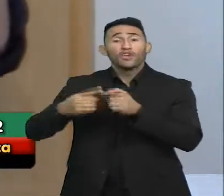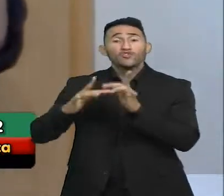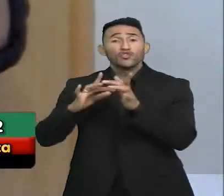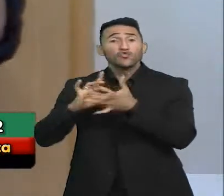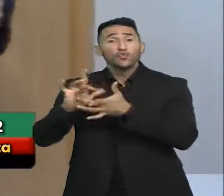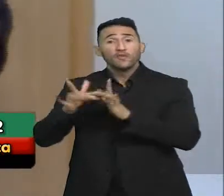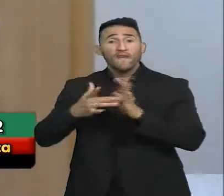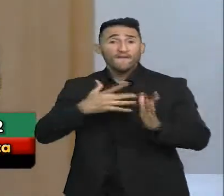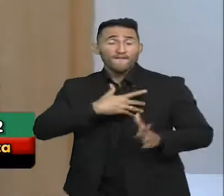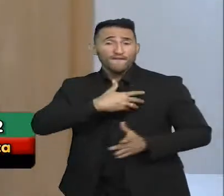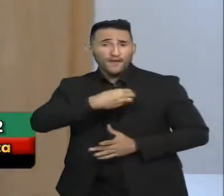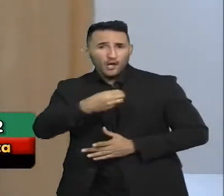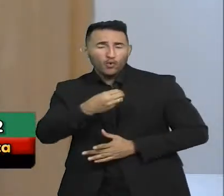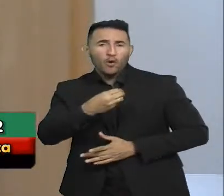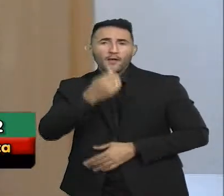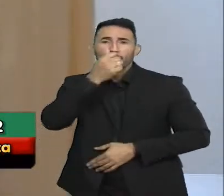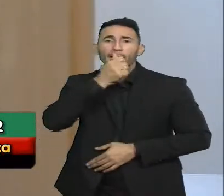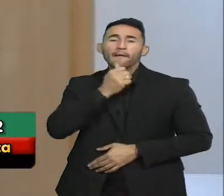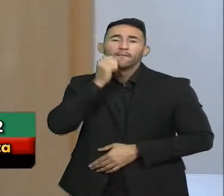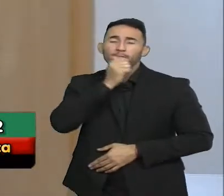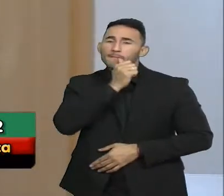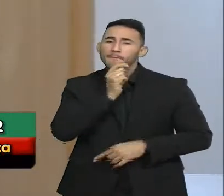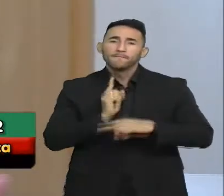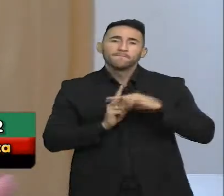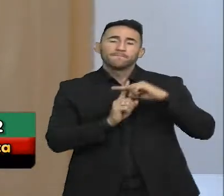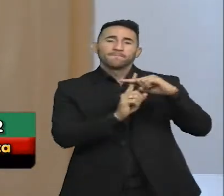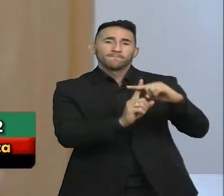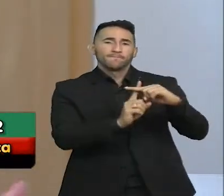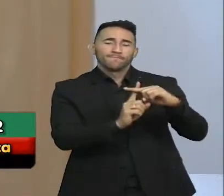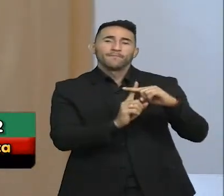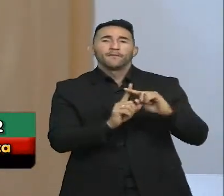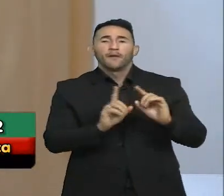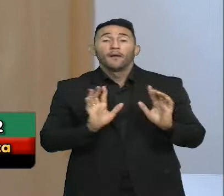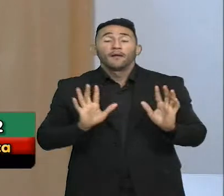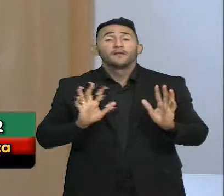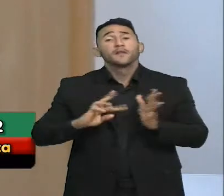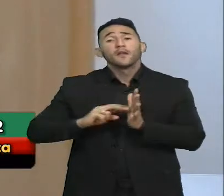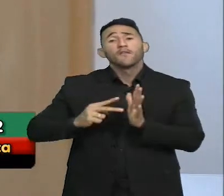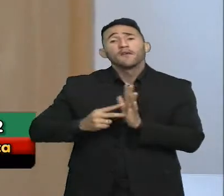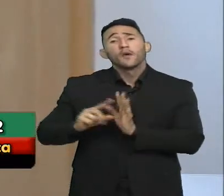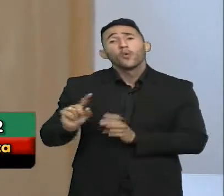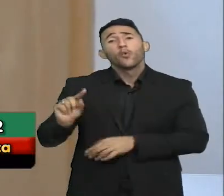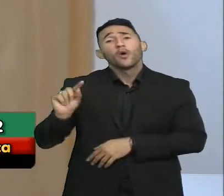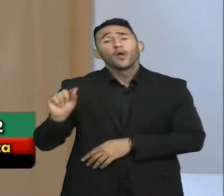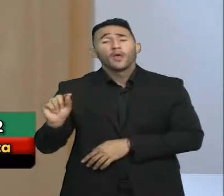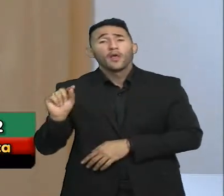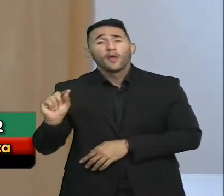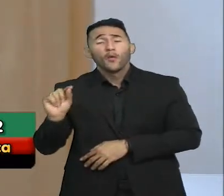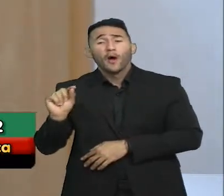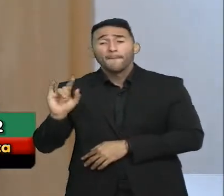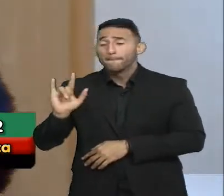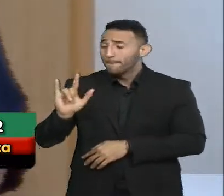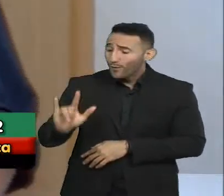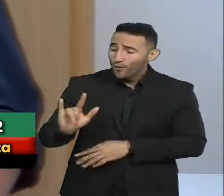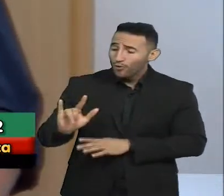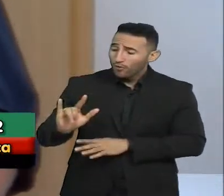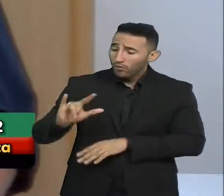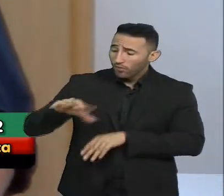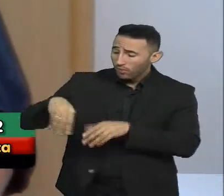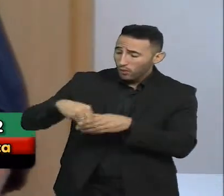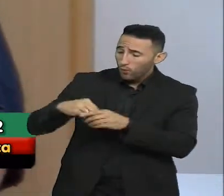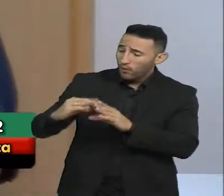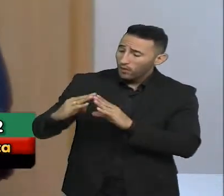único para que todo aquele que nele crer não morra, mas tenha vida eterna. Isso significa uma coisa, que o amor que a gente ensina na nossa